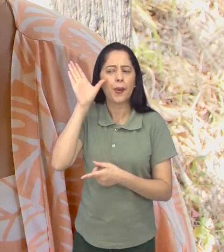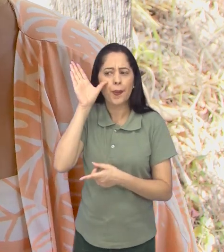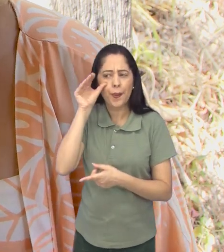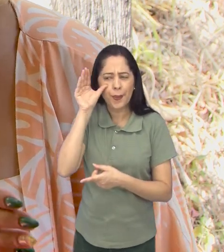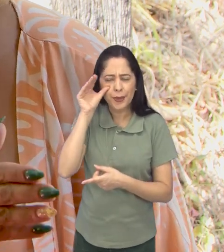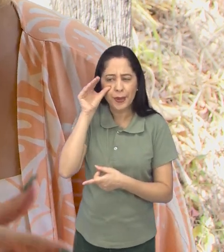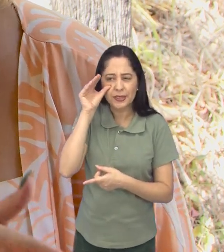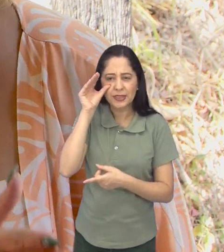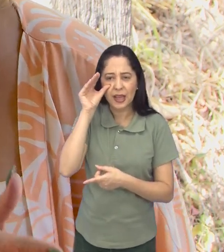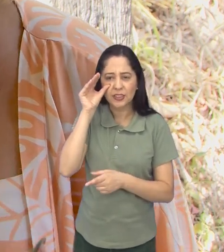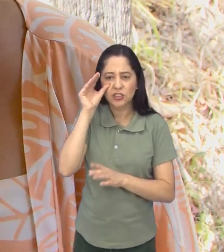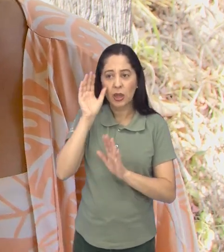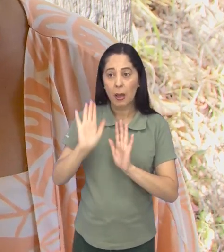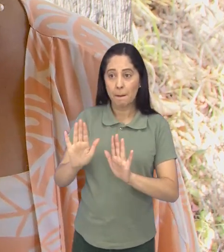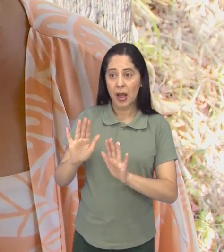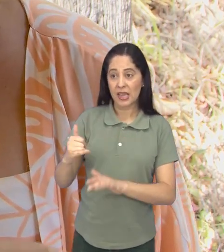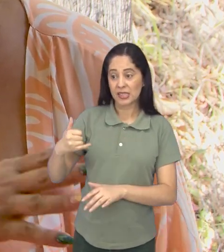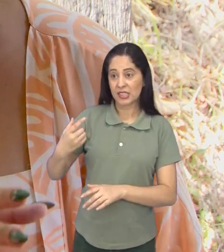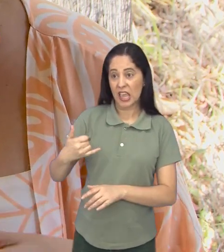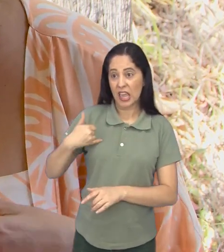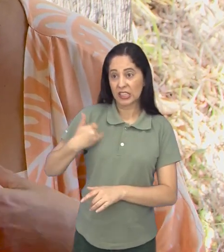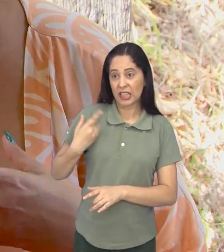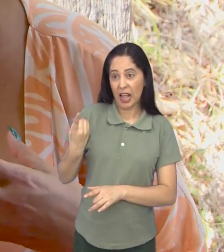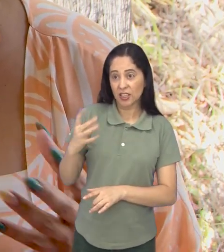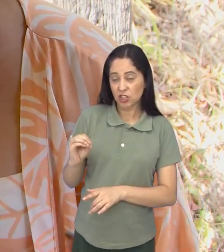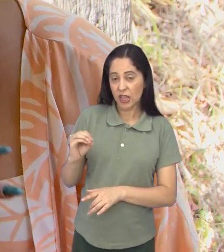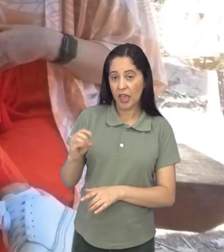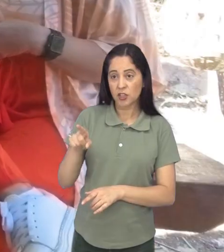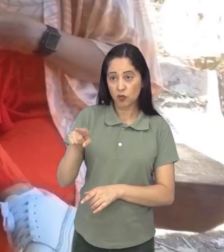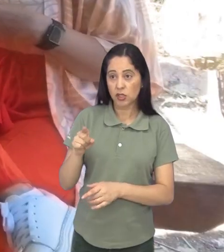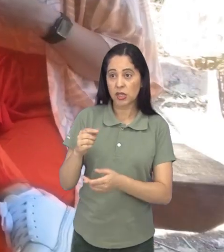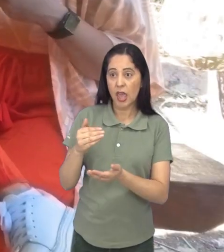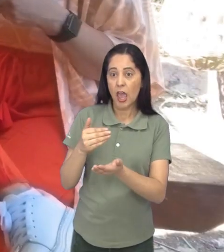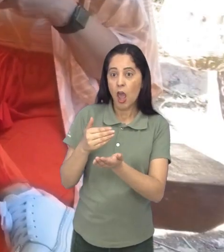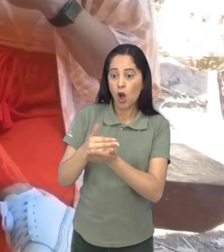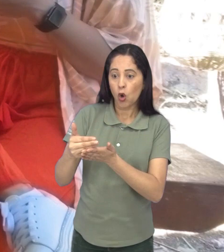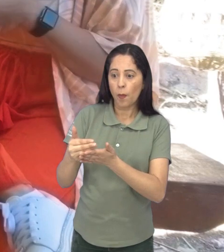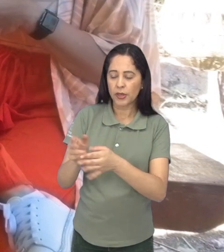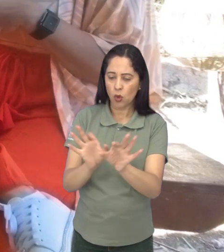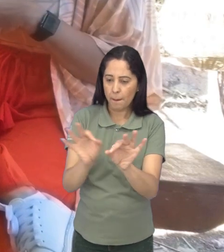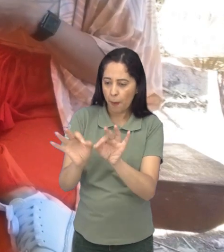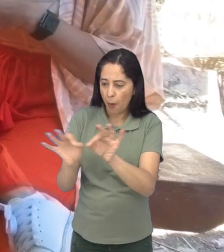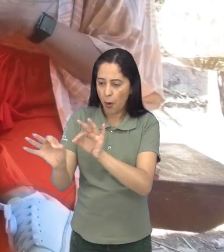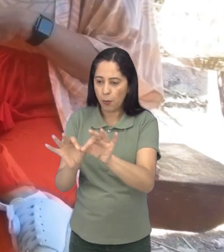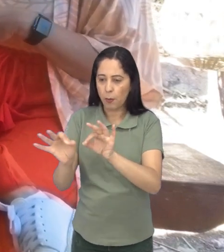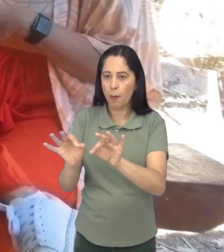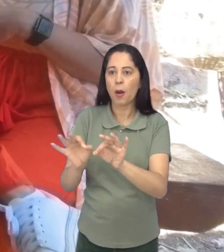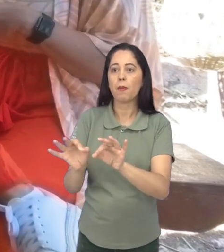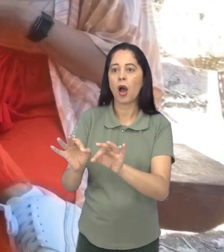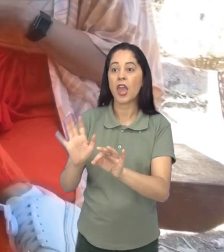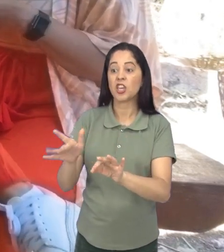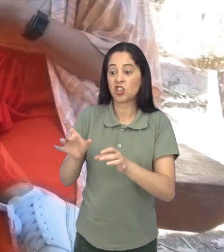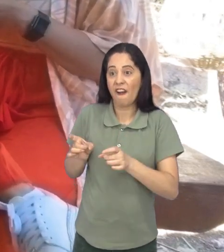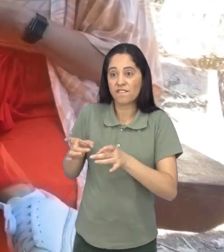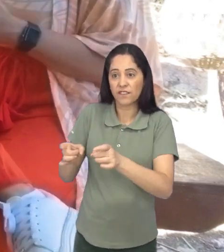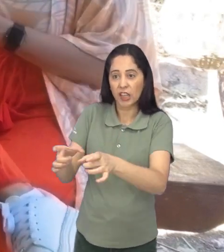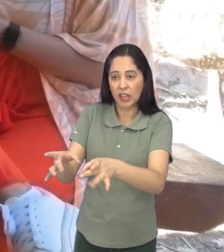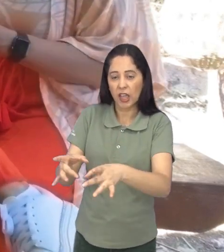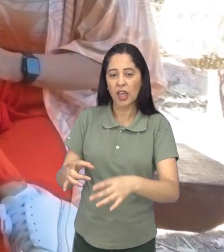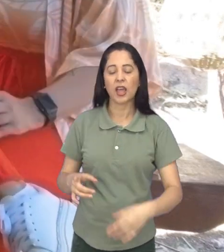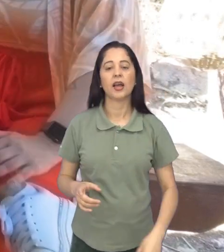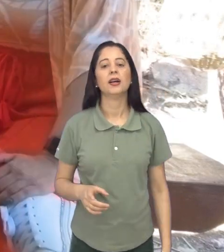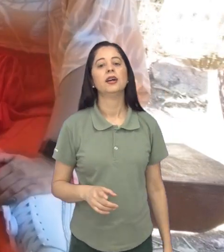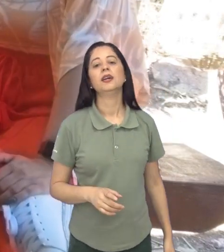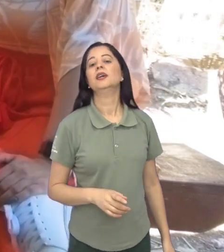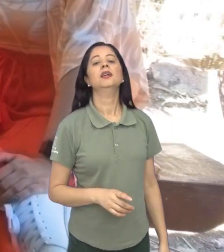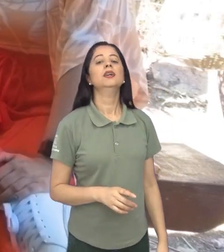curiosidade e desde os 10 já começou como assim uma fonte de renda, foi pensando nisso. Como que foi essa